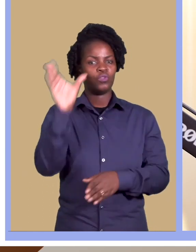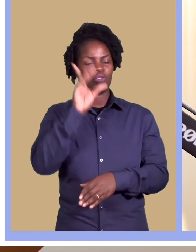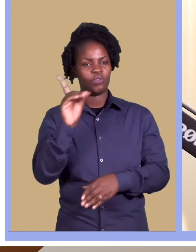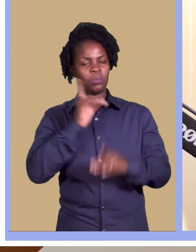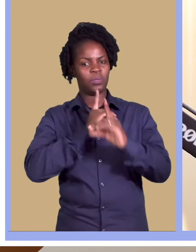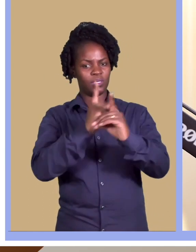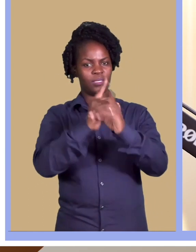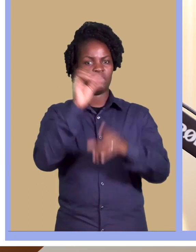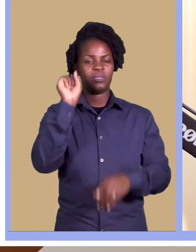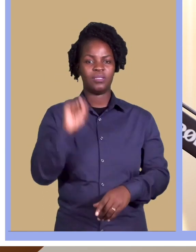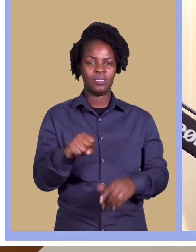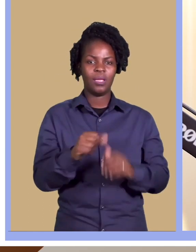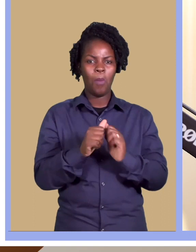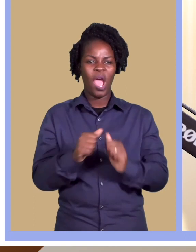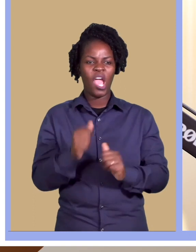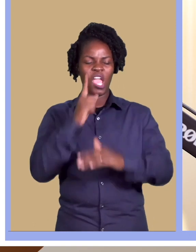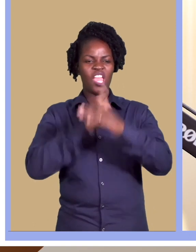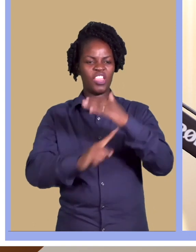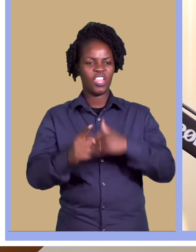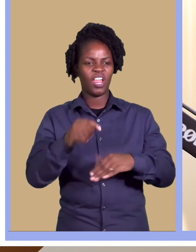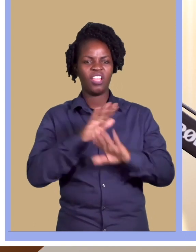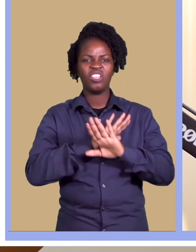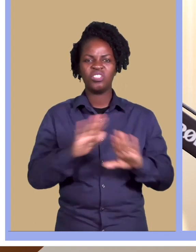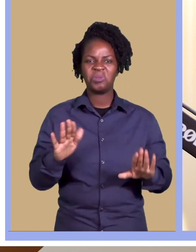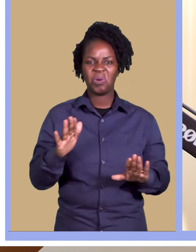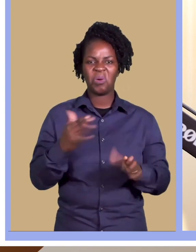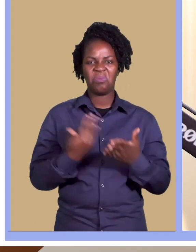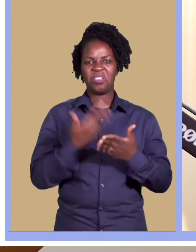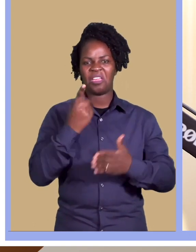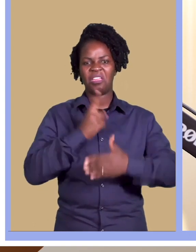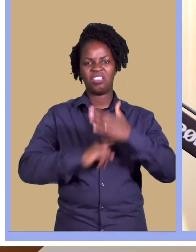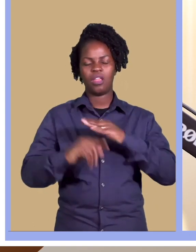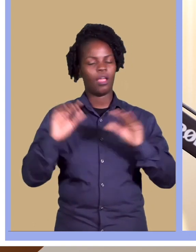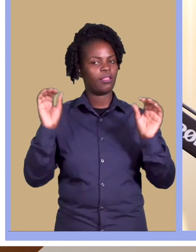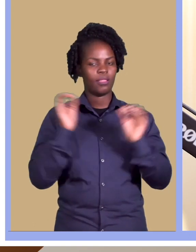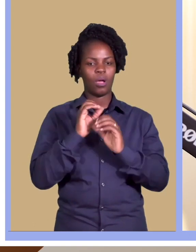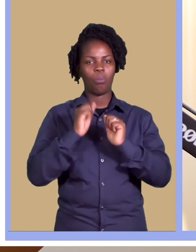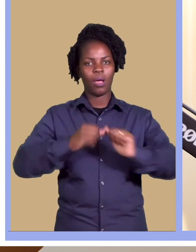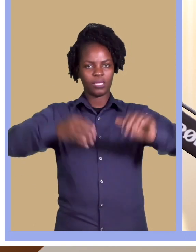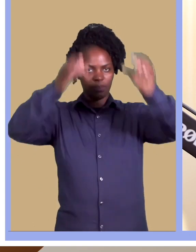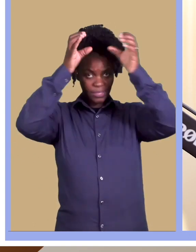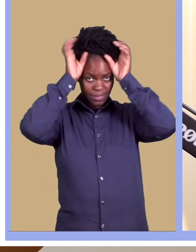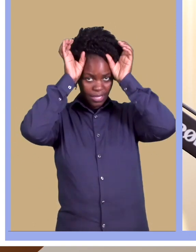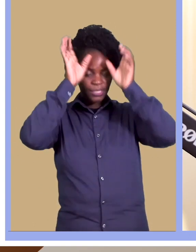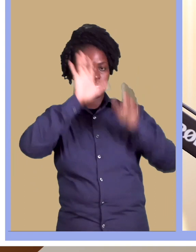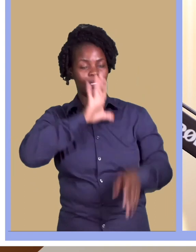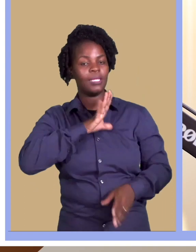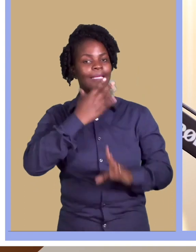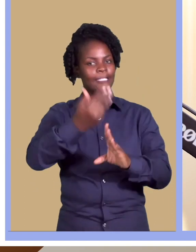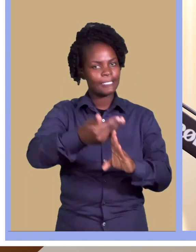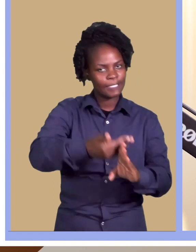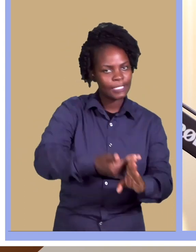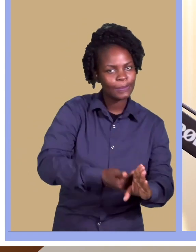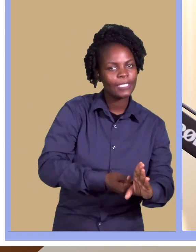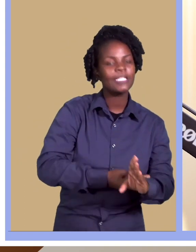o número, mas que vão lá com competência, com experiência, né? Com contribuições próprias para melhorar